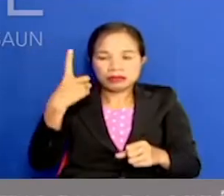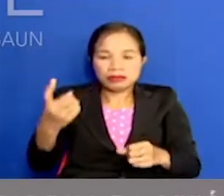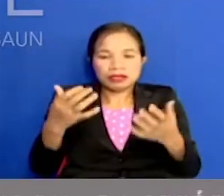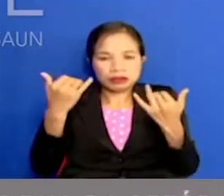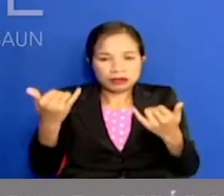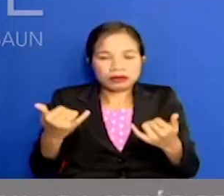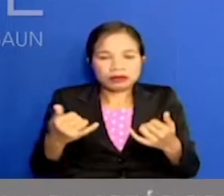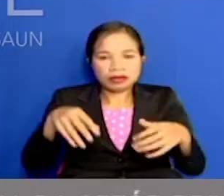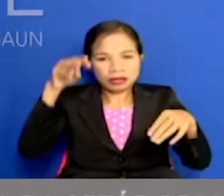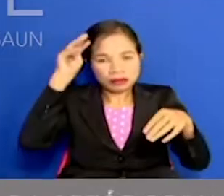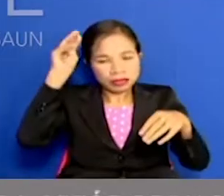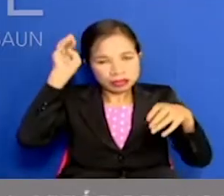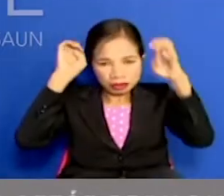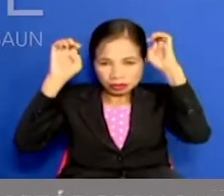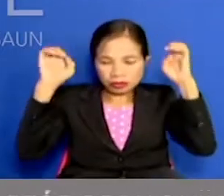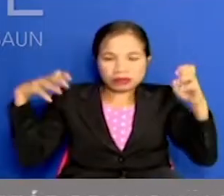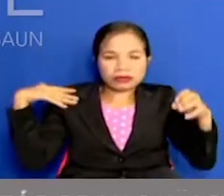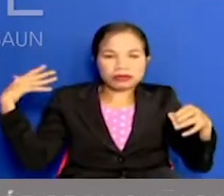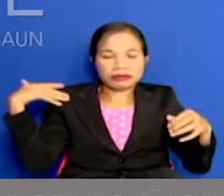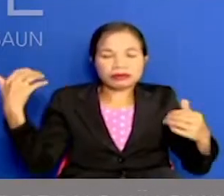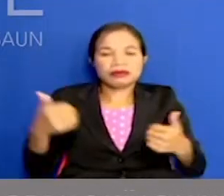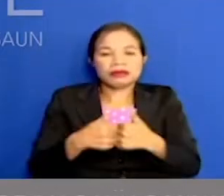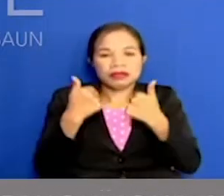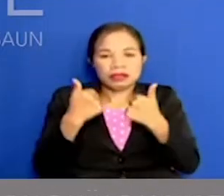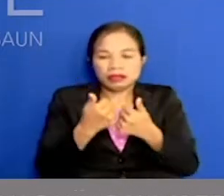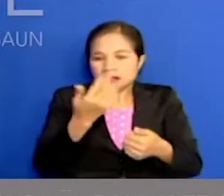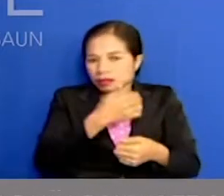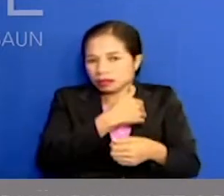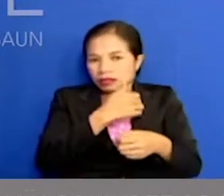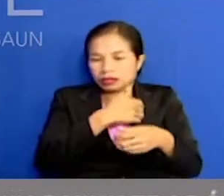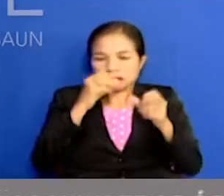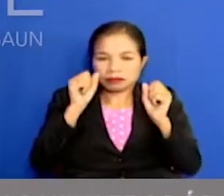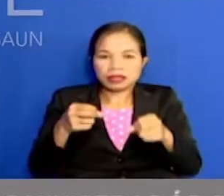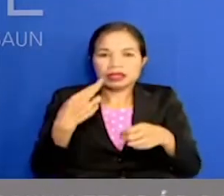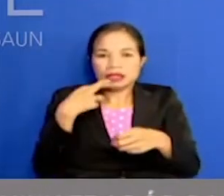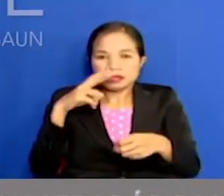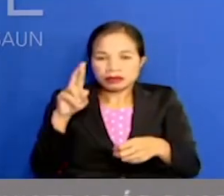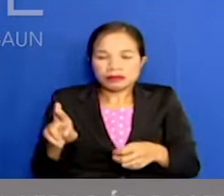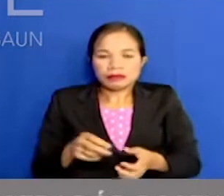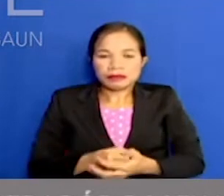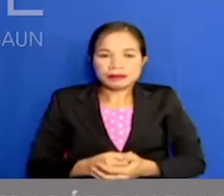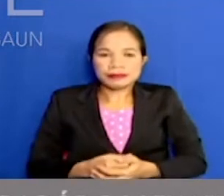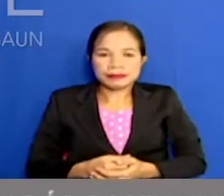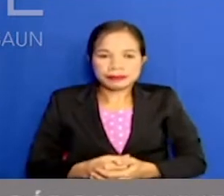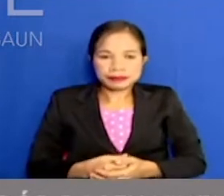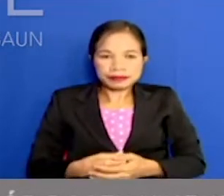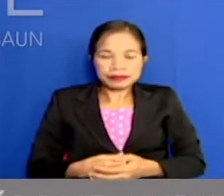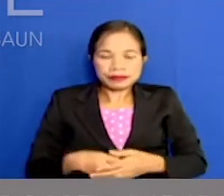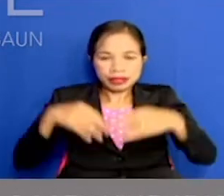agora, meu Ministério da Educação Juventude no Desporto, sedau bele resolve. Professor Sira